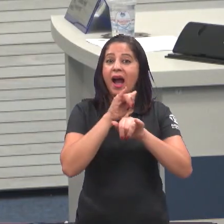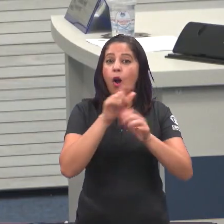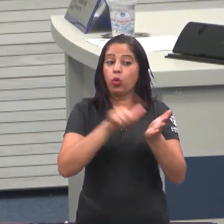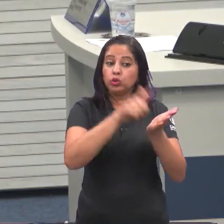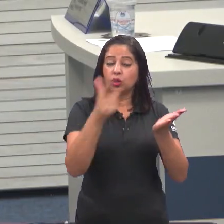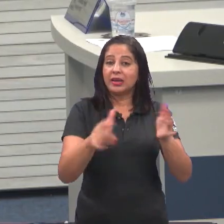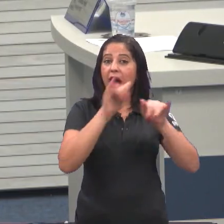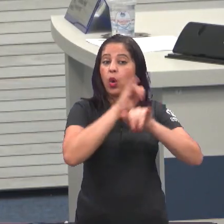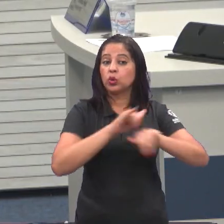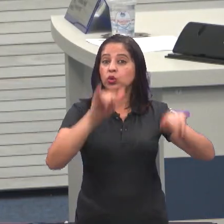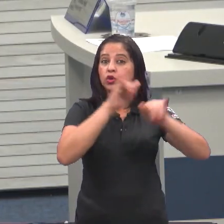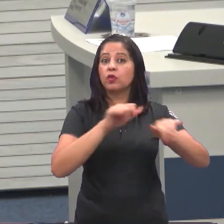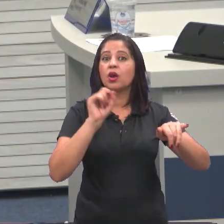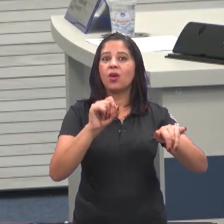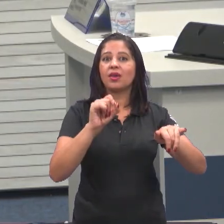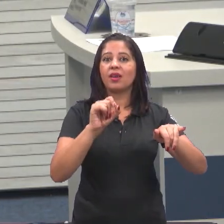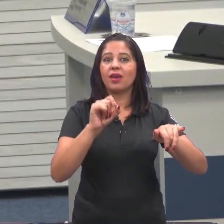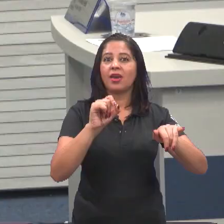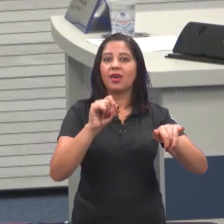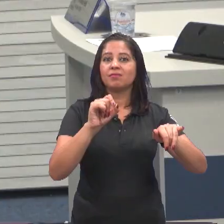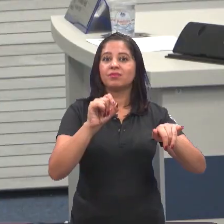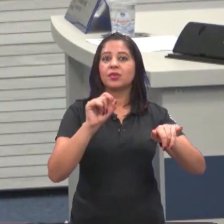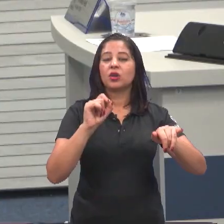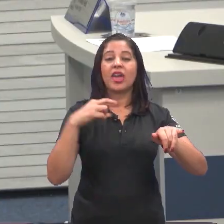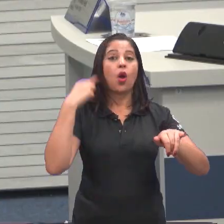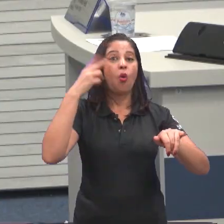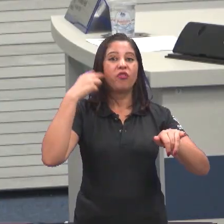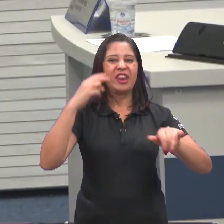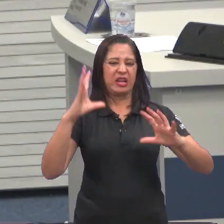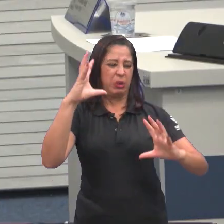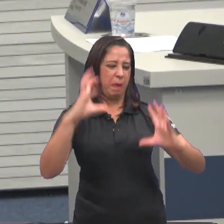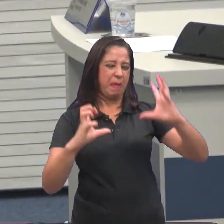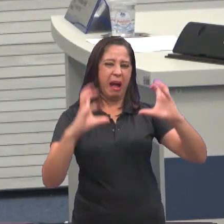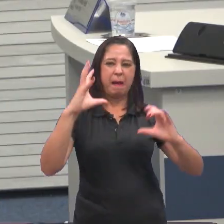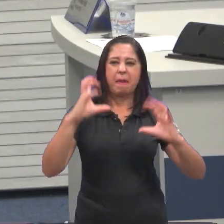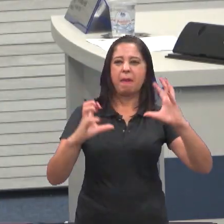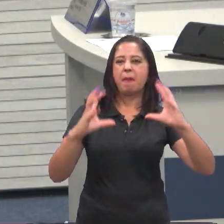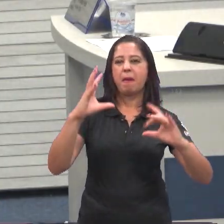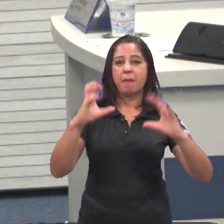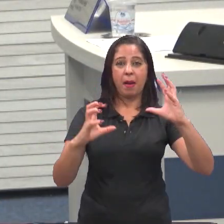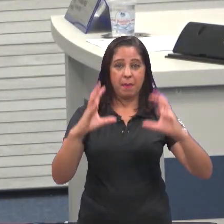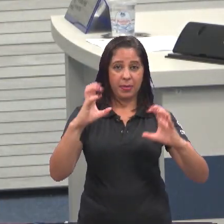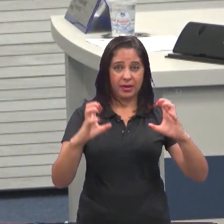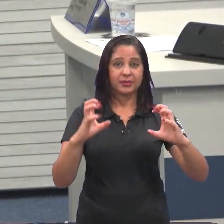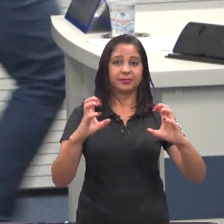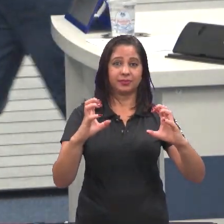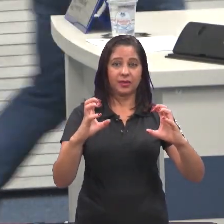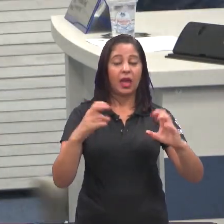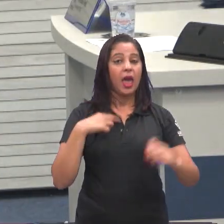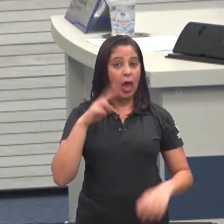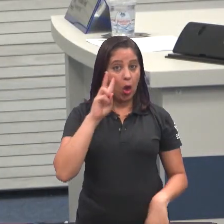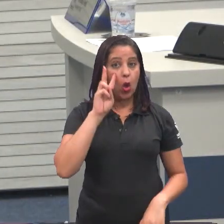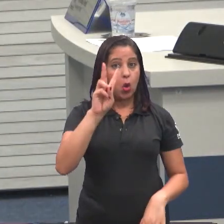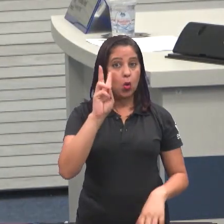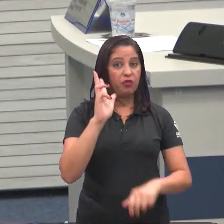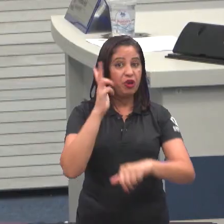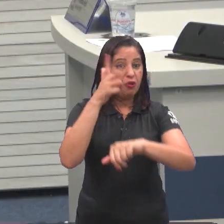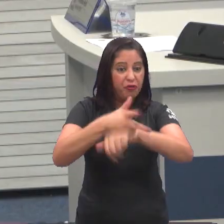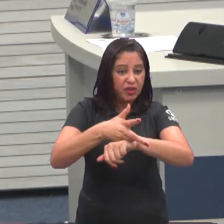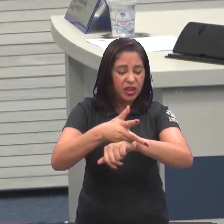de que os vereadores brigaram em plenário. E, inclusive, da forma que foi divulgado, acabei, inclusive, de ver um vídeo aqui que chega a ser